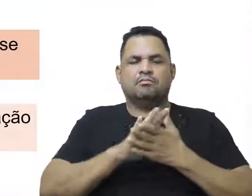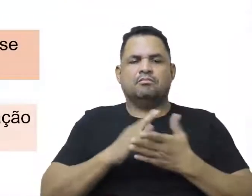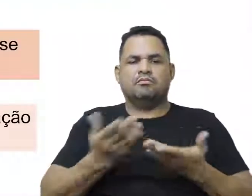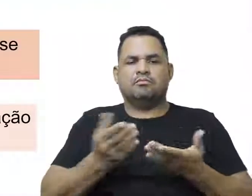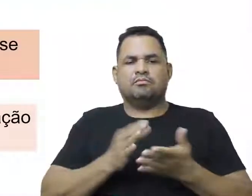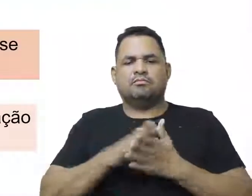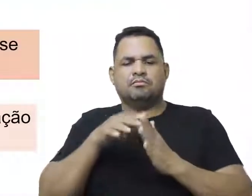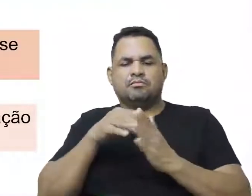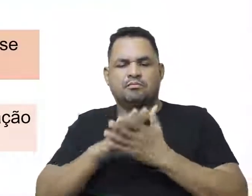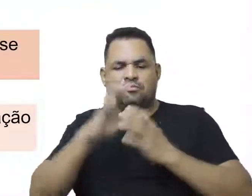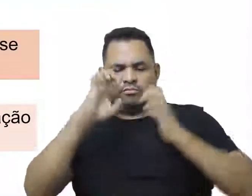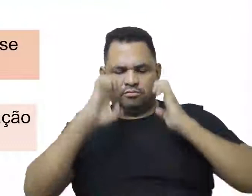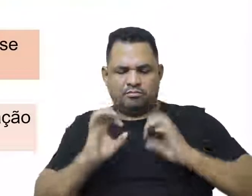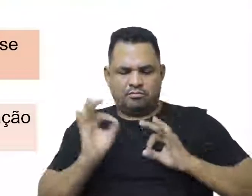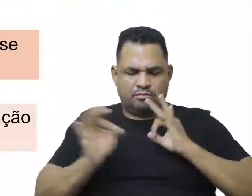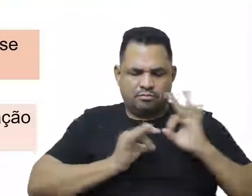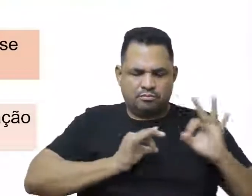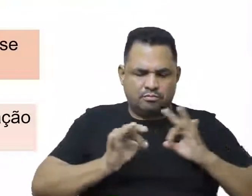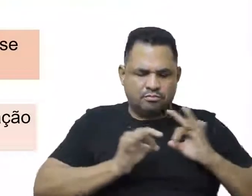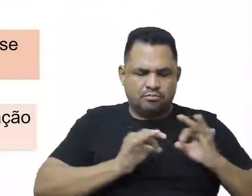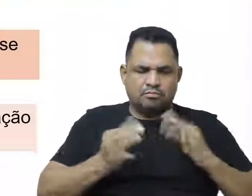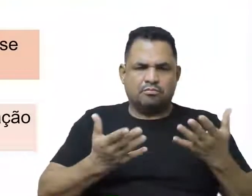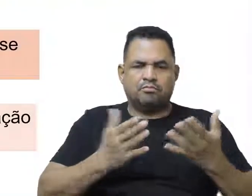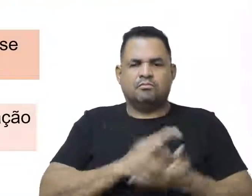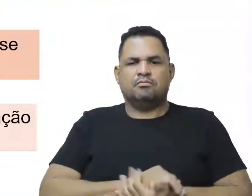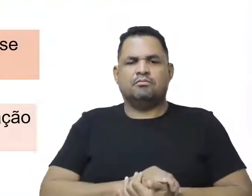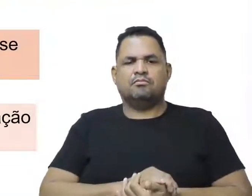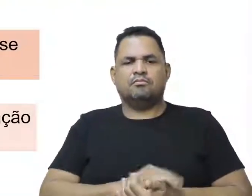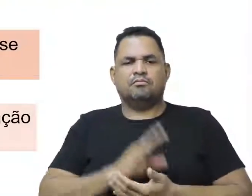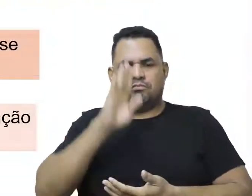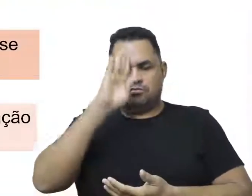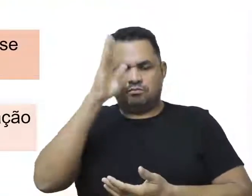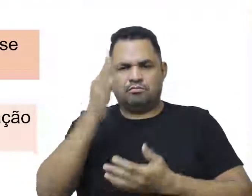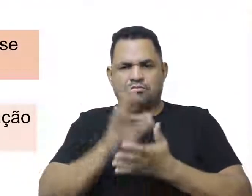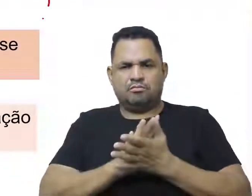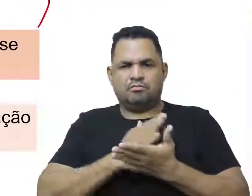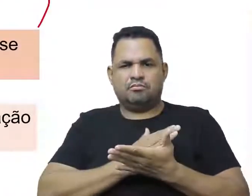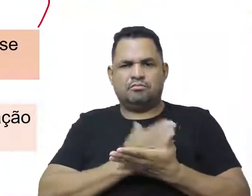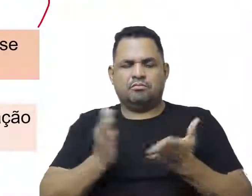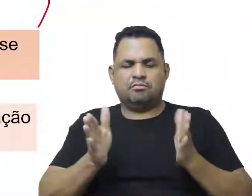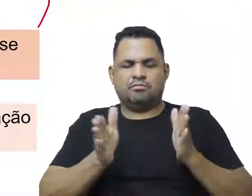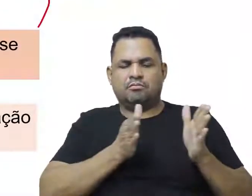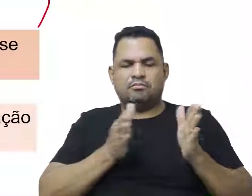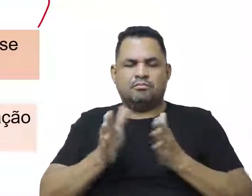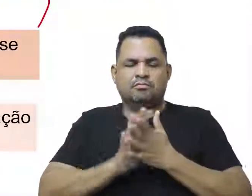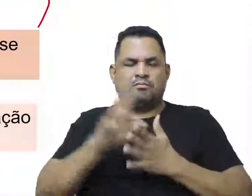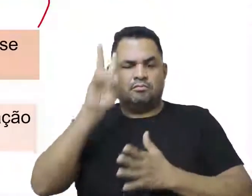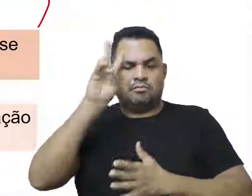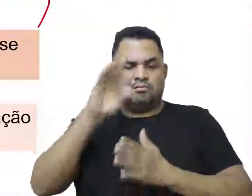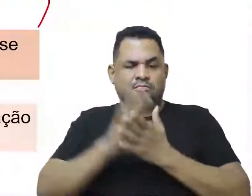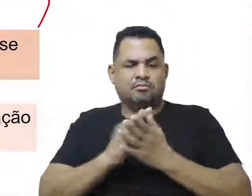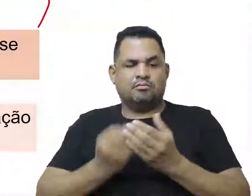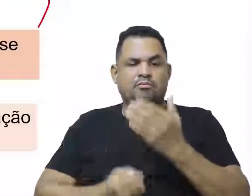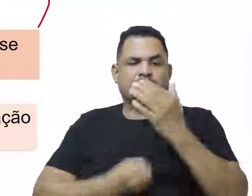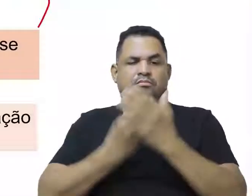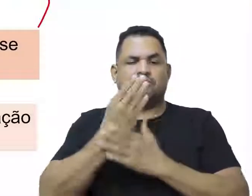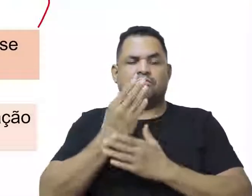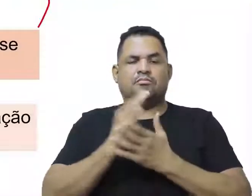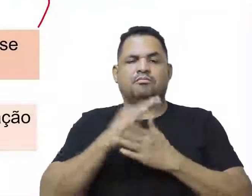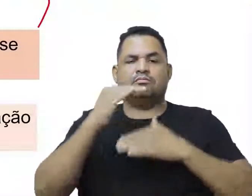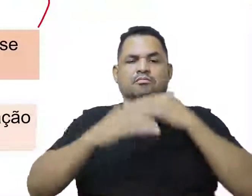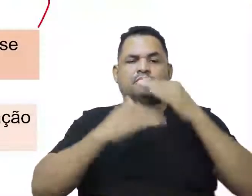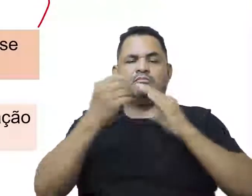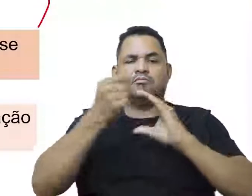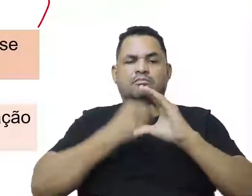Essa ética regrada né sem ostentação foi fundamental em um dado momento histórico para o surgimento e desenvolvimento do